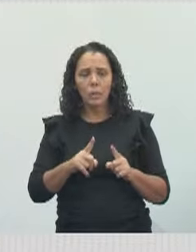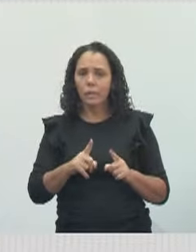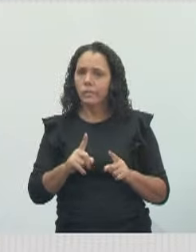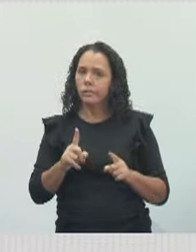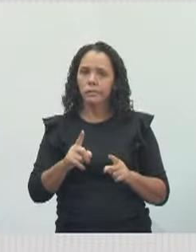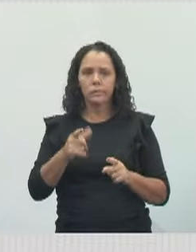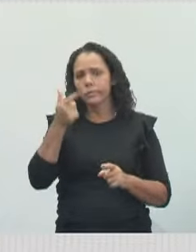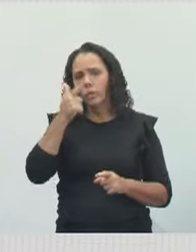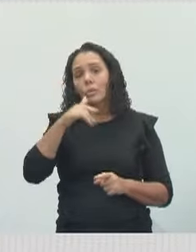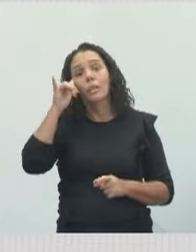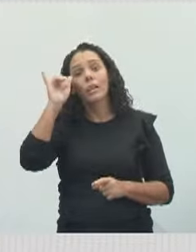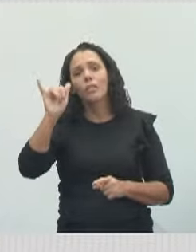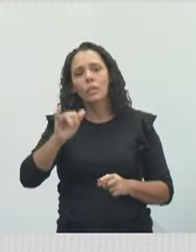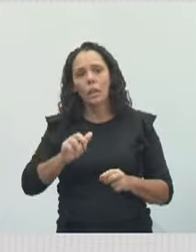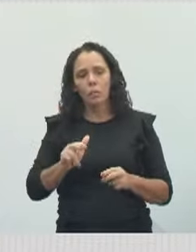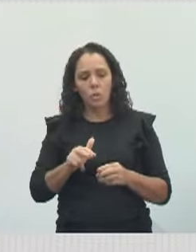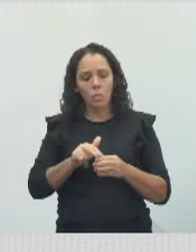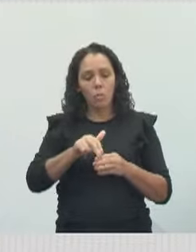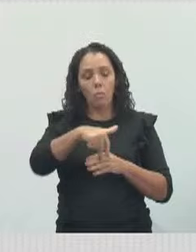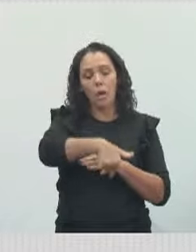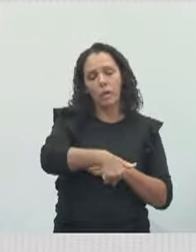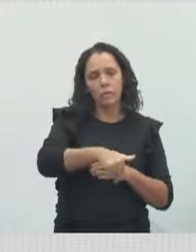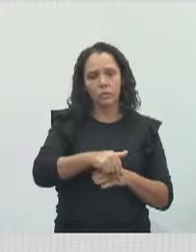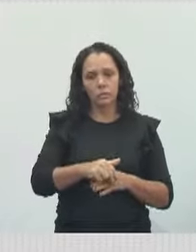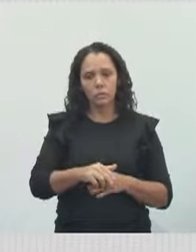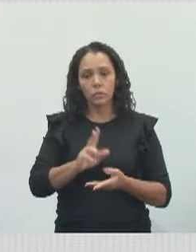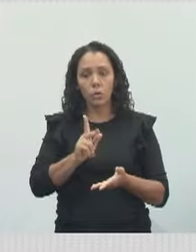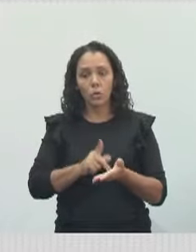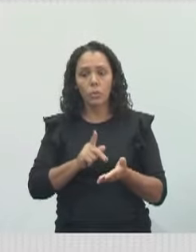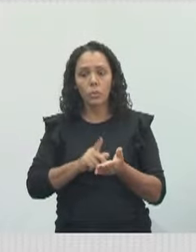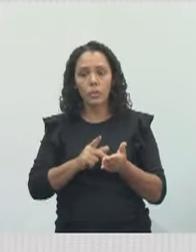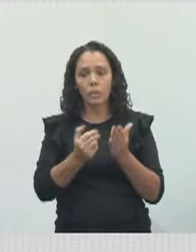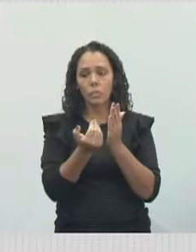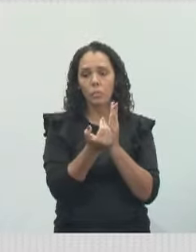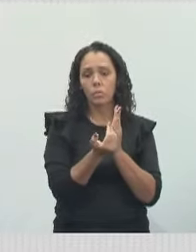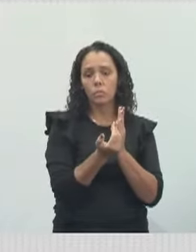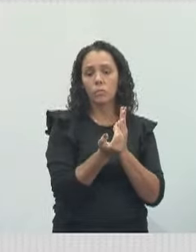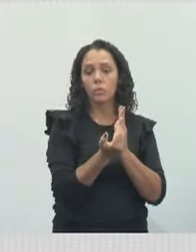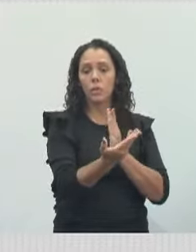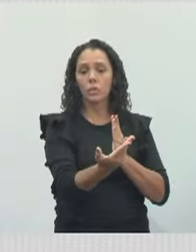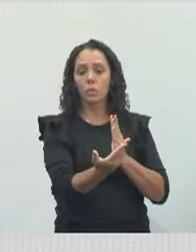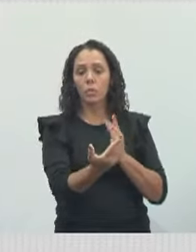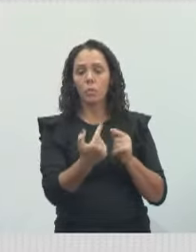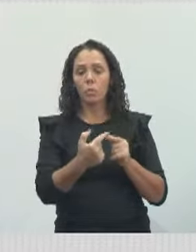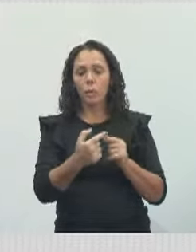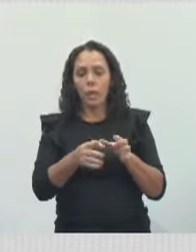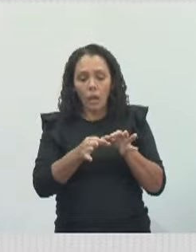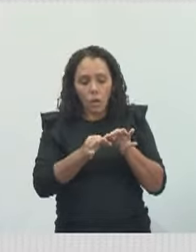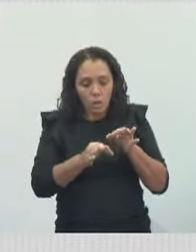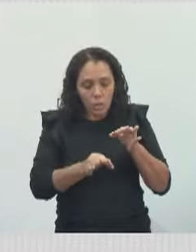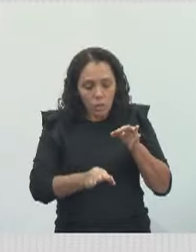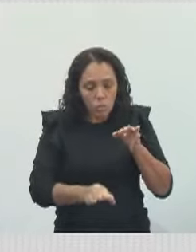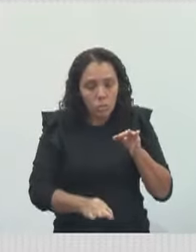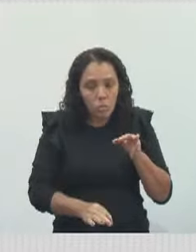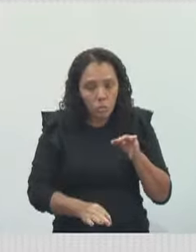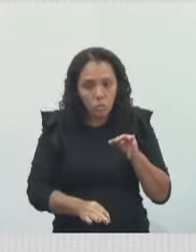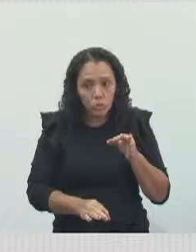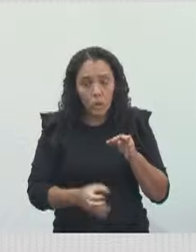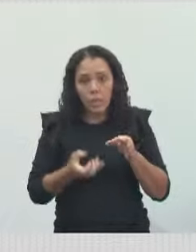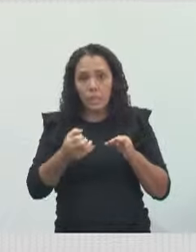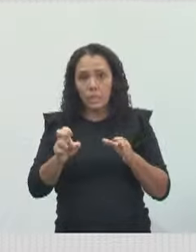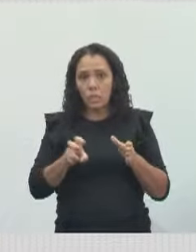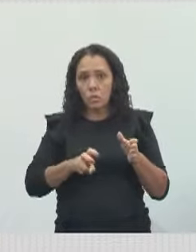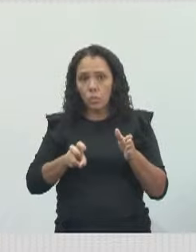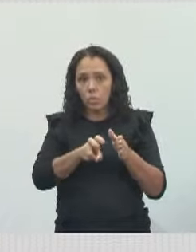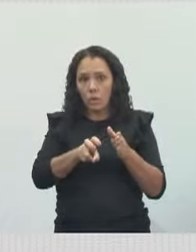acontecer um acidente. O correto aqui é colocar um guarda-rei de fora a fora, porque olha só a altura disso aqui. Né? Se chega a cair um carro aqui à